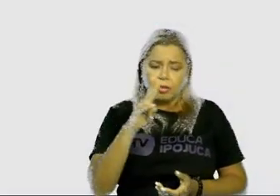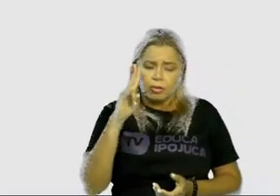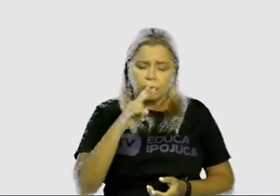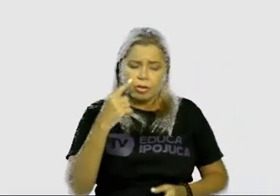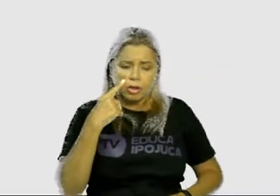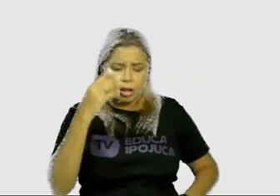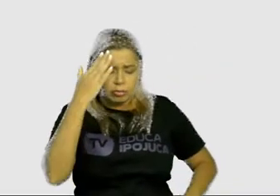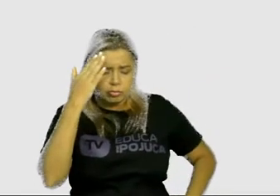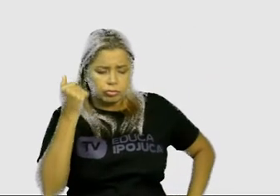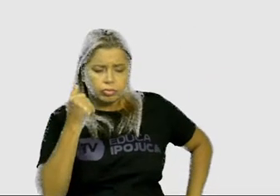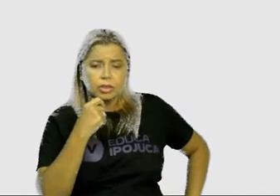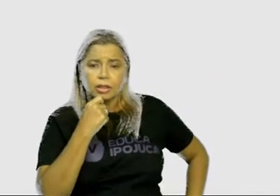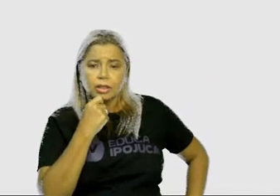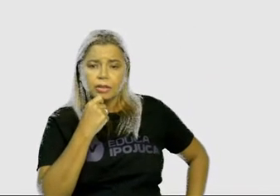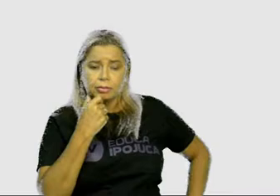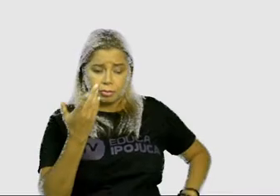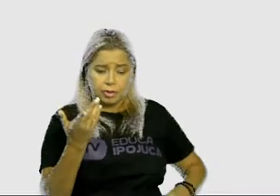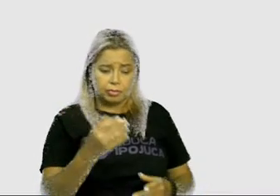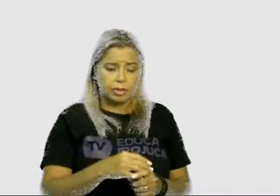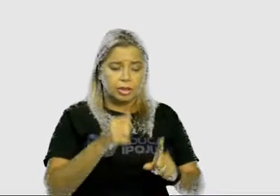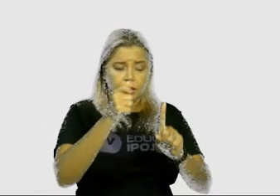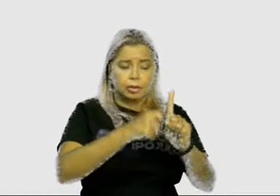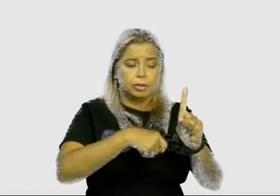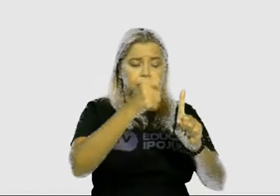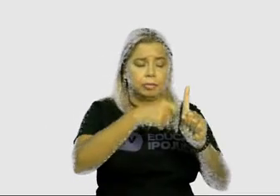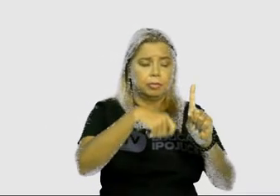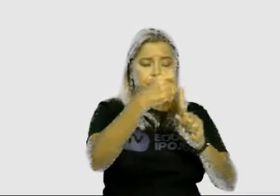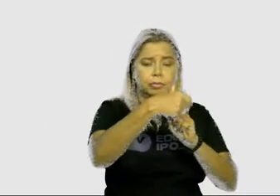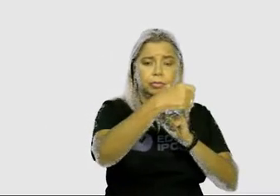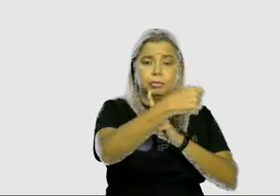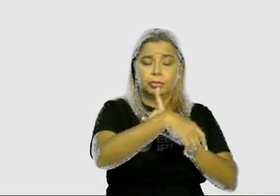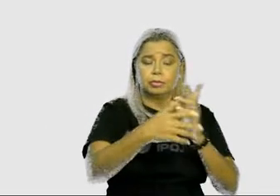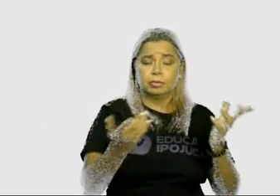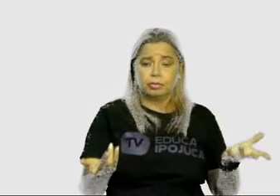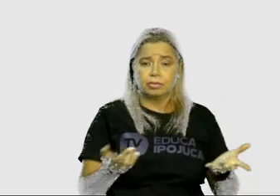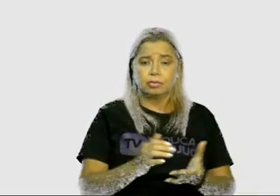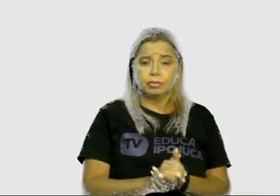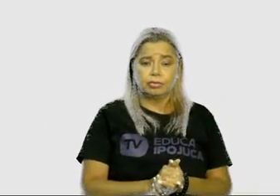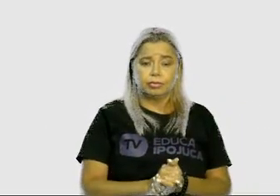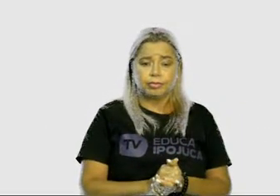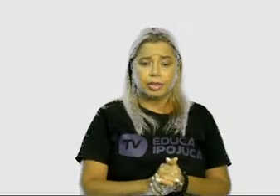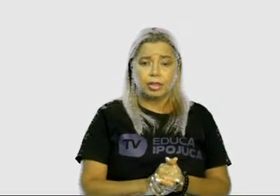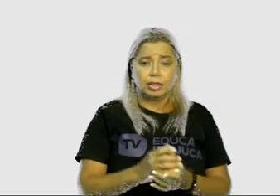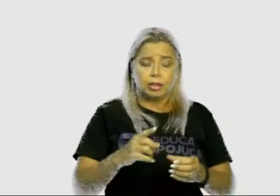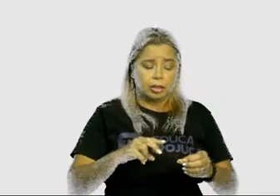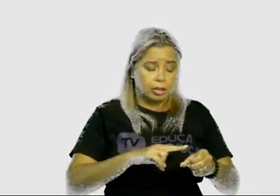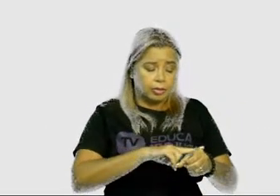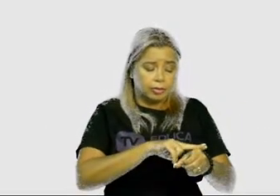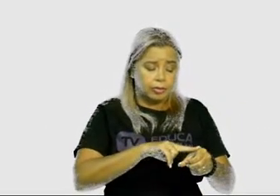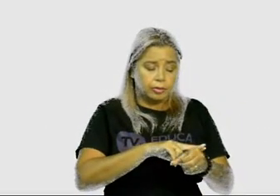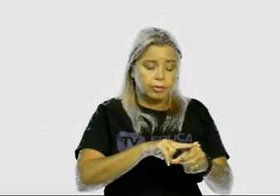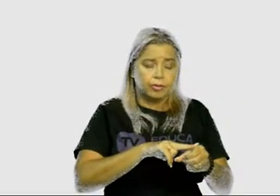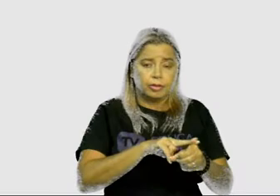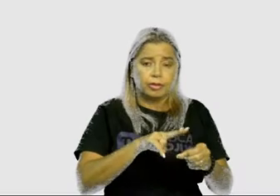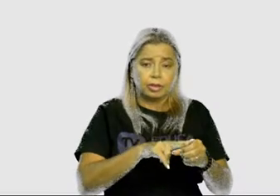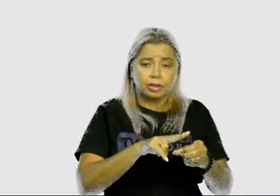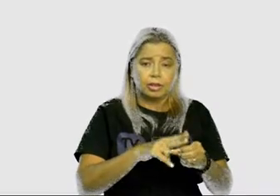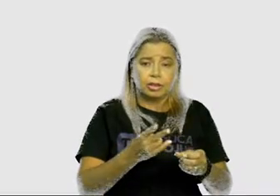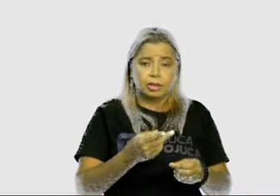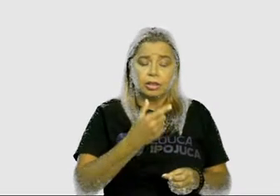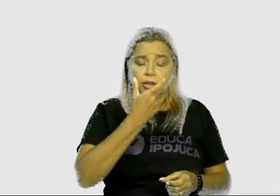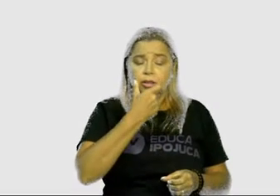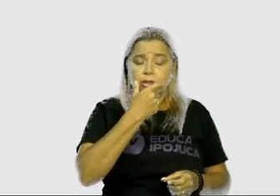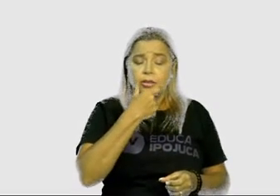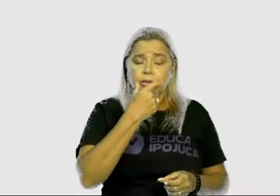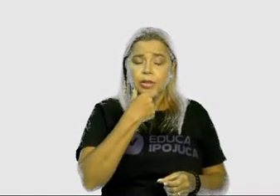tem quantas bananas quantas que o hino é e quanto as